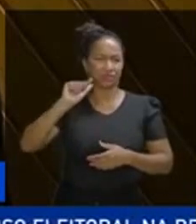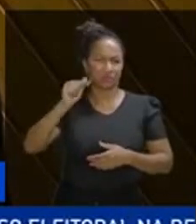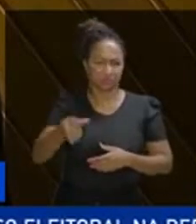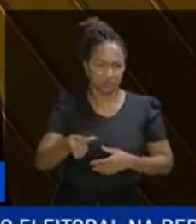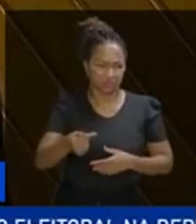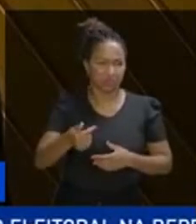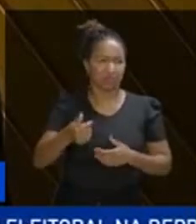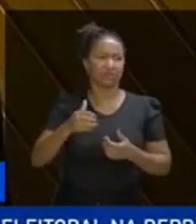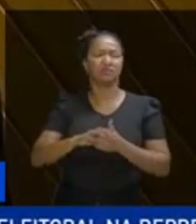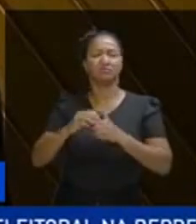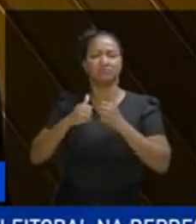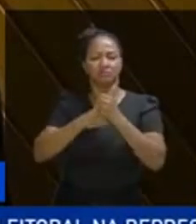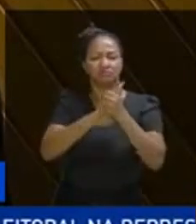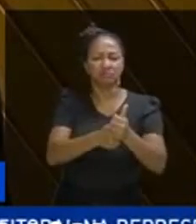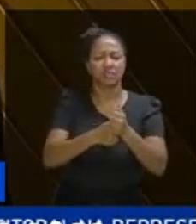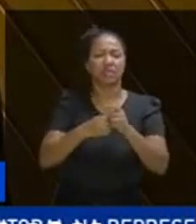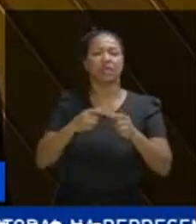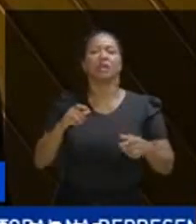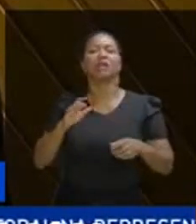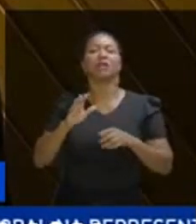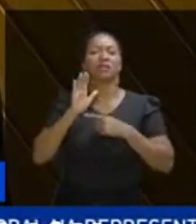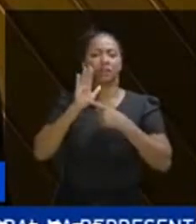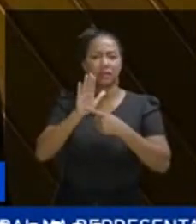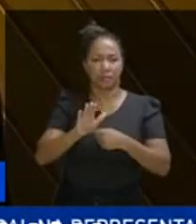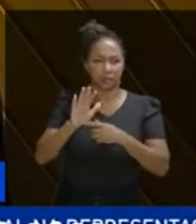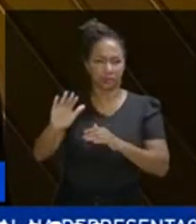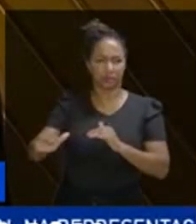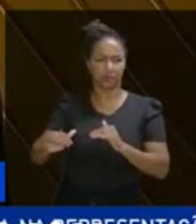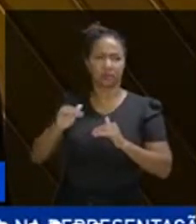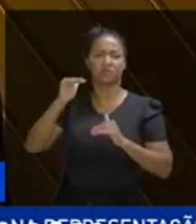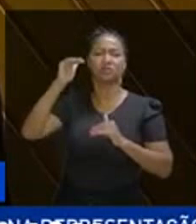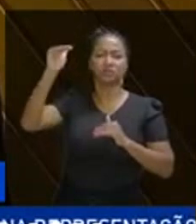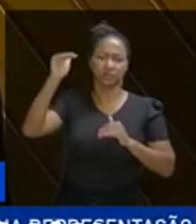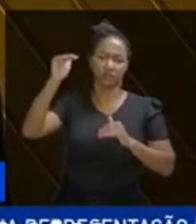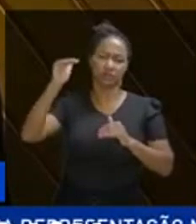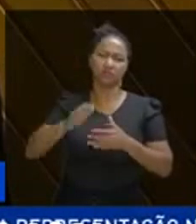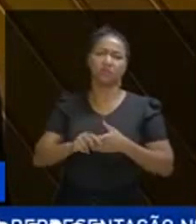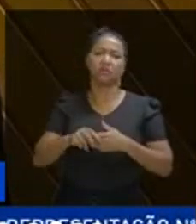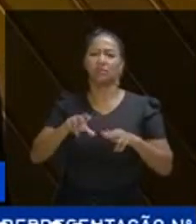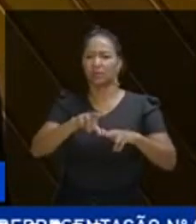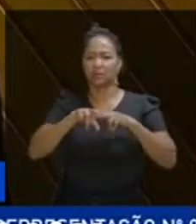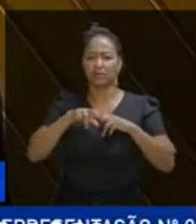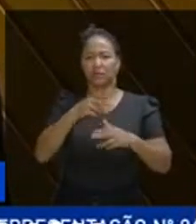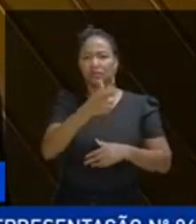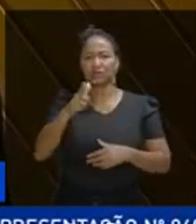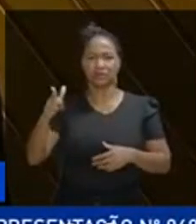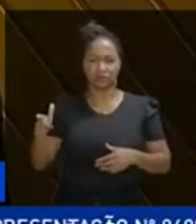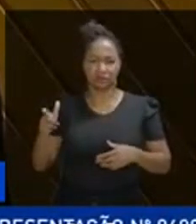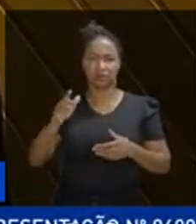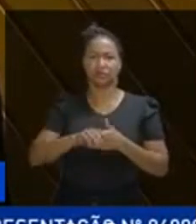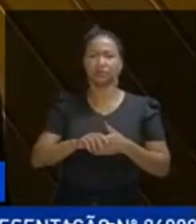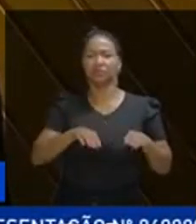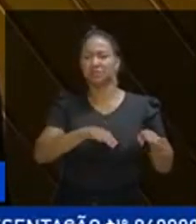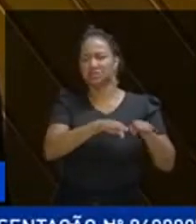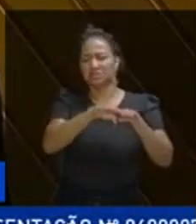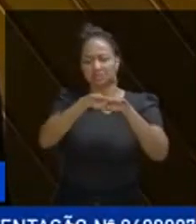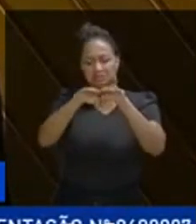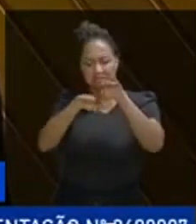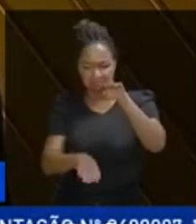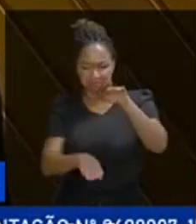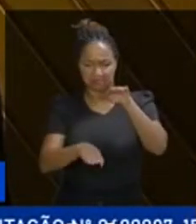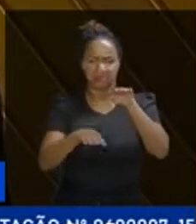na mesma rede social, o que demonstra um alcance superior ao da parte recorrida. Portanto, não há falar em desigualdade